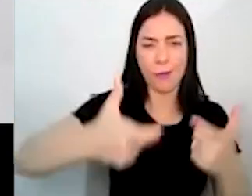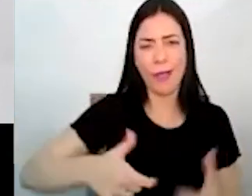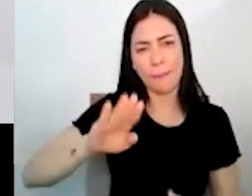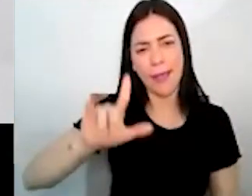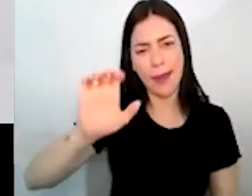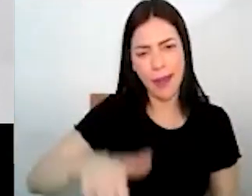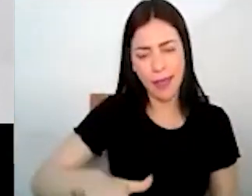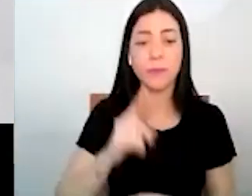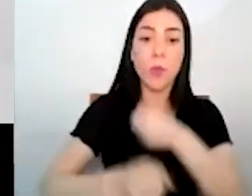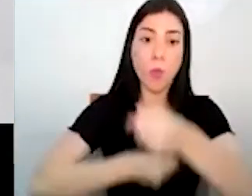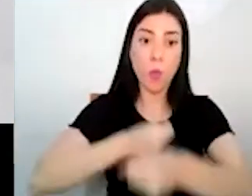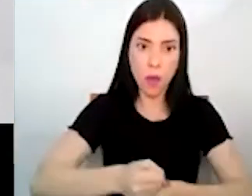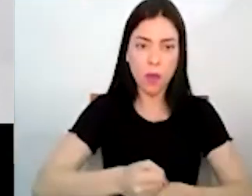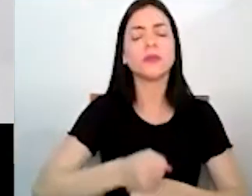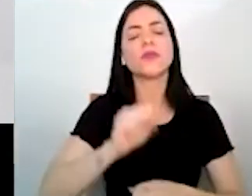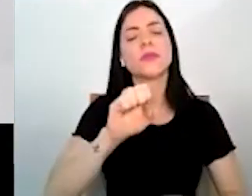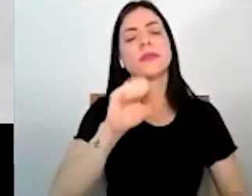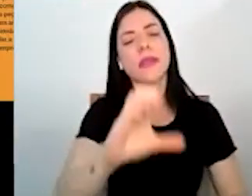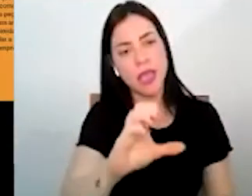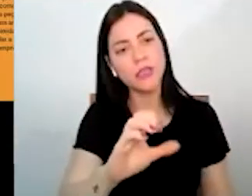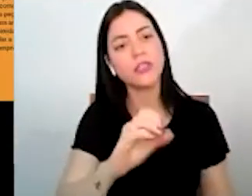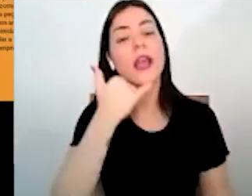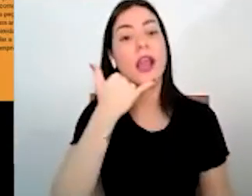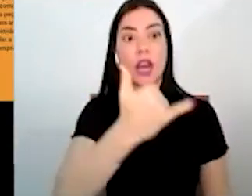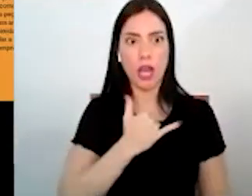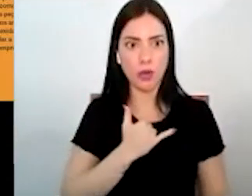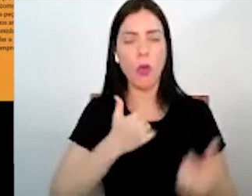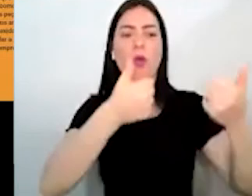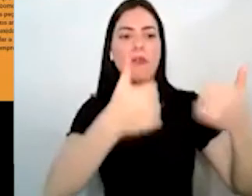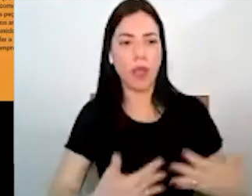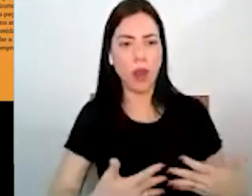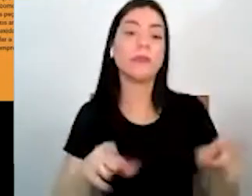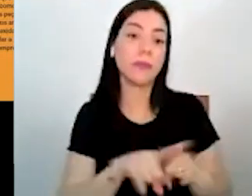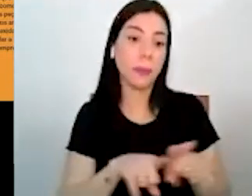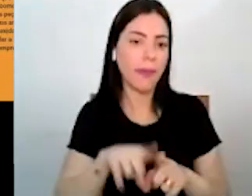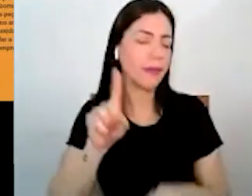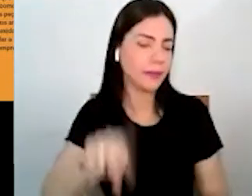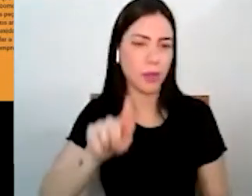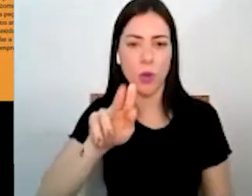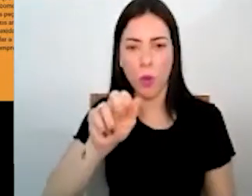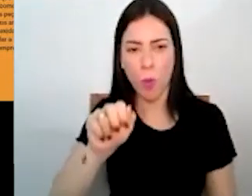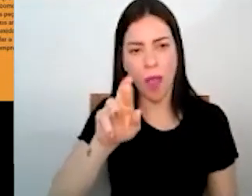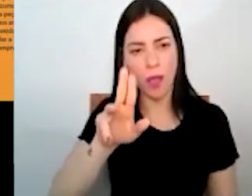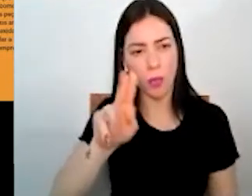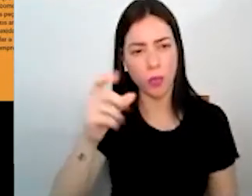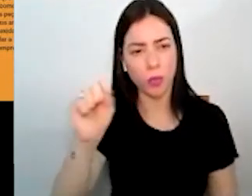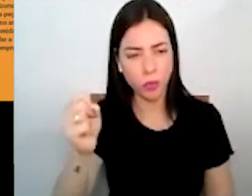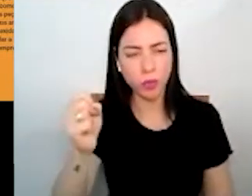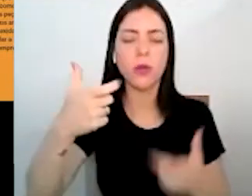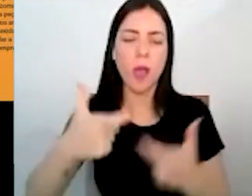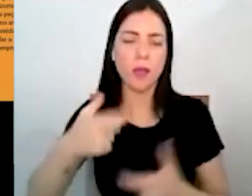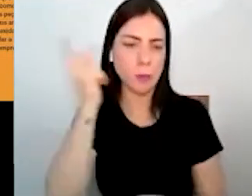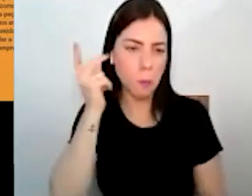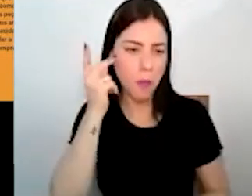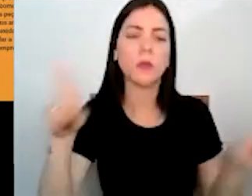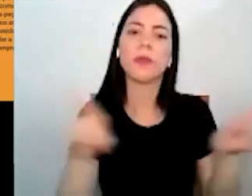Sesc Guarulhos que ia remontar essa exposição lá. E aí foi uma outra coisa muito interessante, porque colocou-se esse